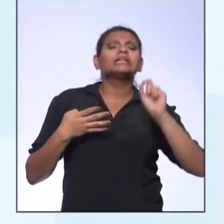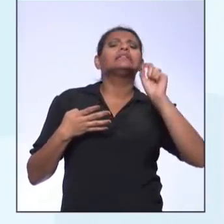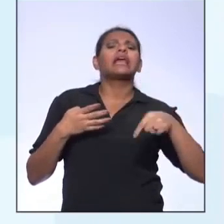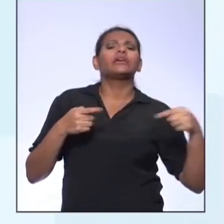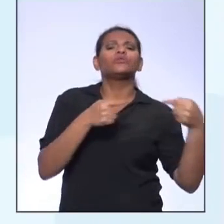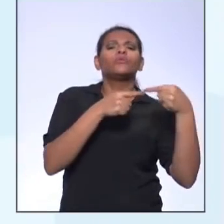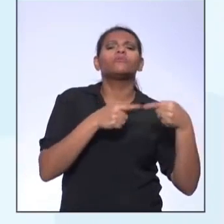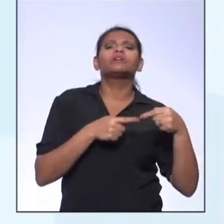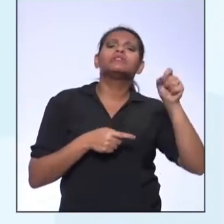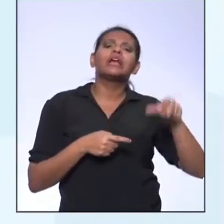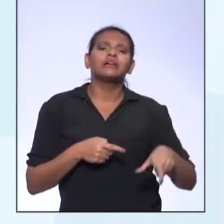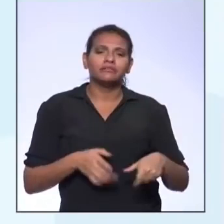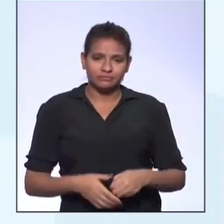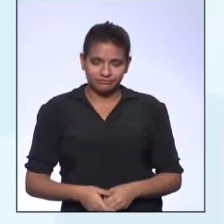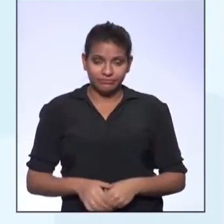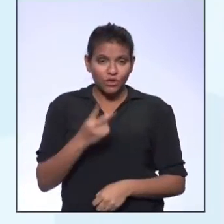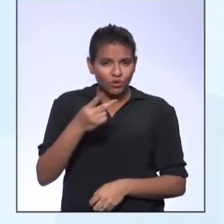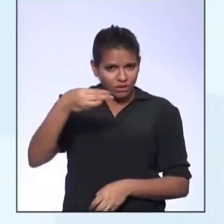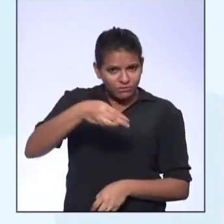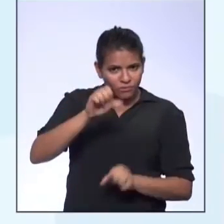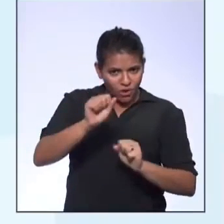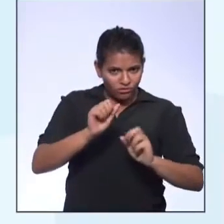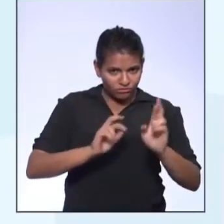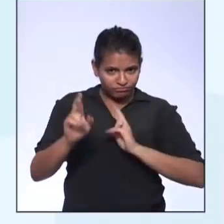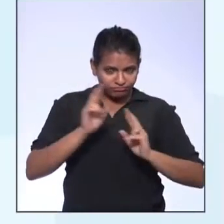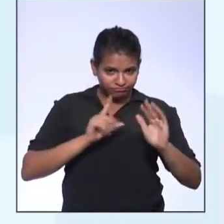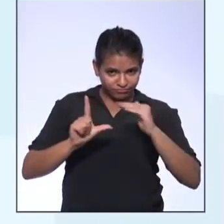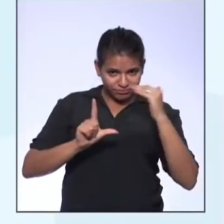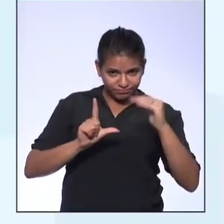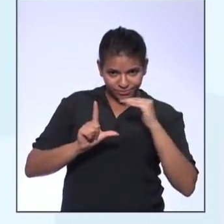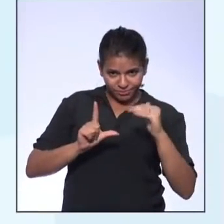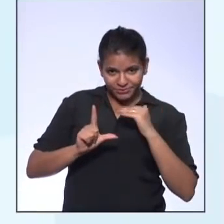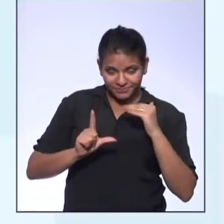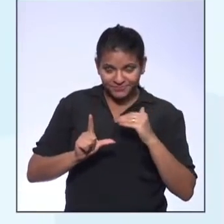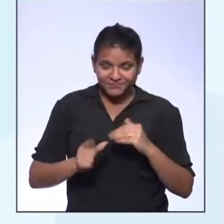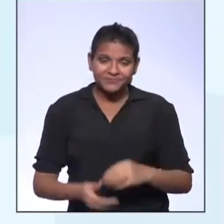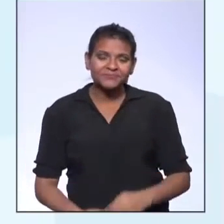citariam, ok? 2 minutos para responder, né? Porque tem que escrever um pouquinho mais. 2 minutos para responder, vamos lá.